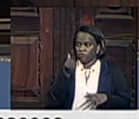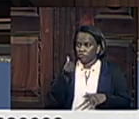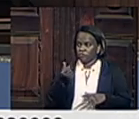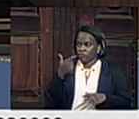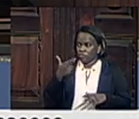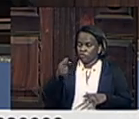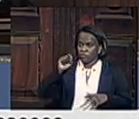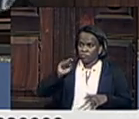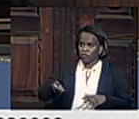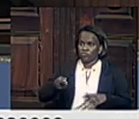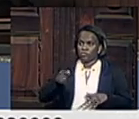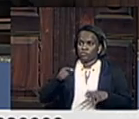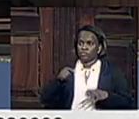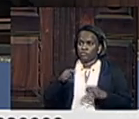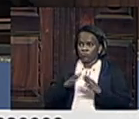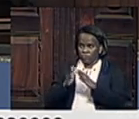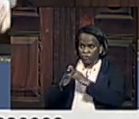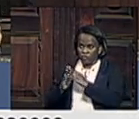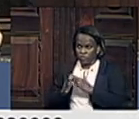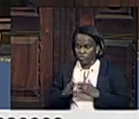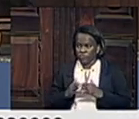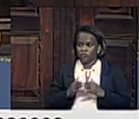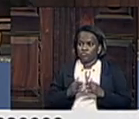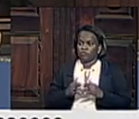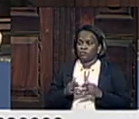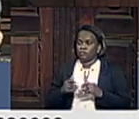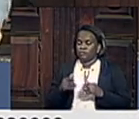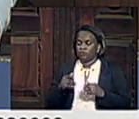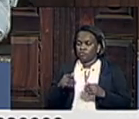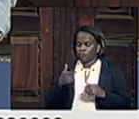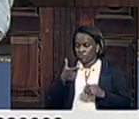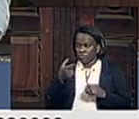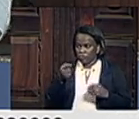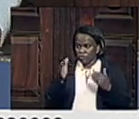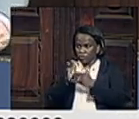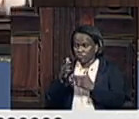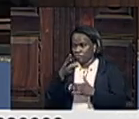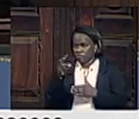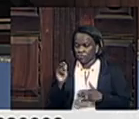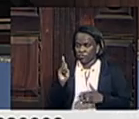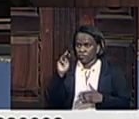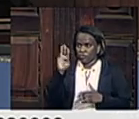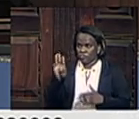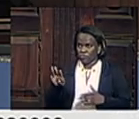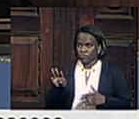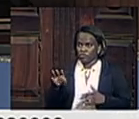662 mil contas nessa faixa de 200 a 300 quilowatts.